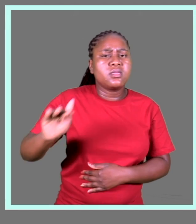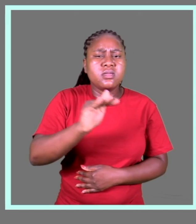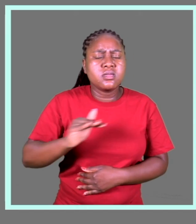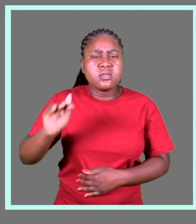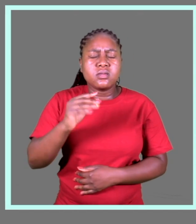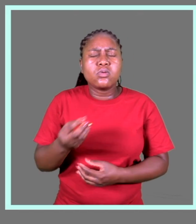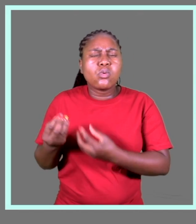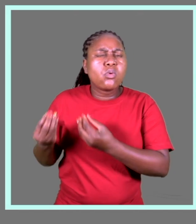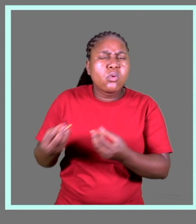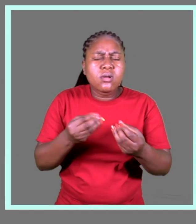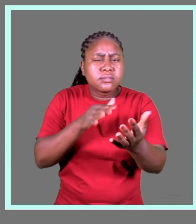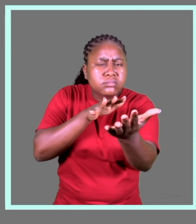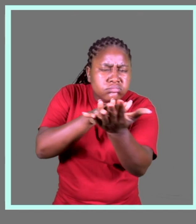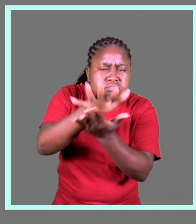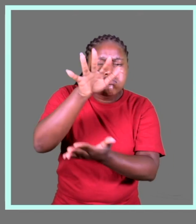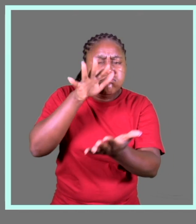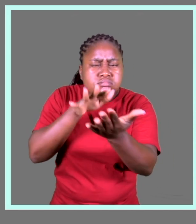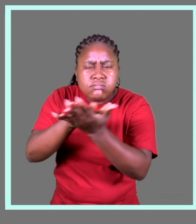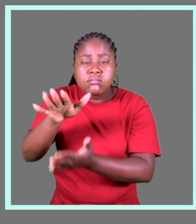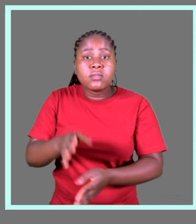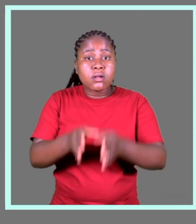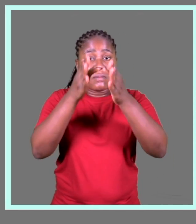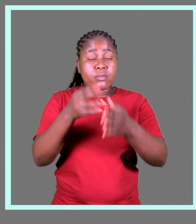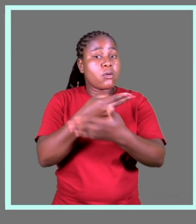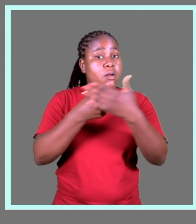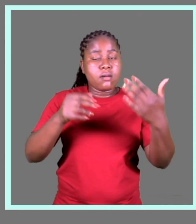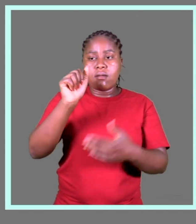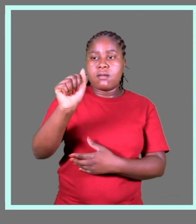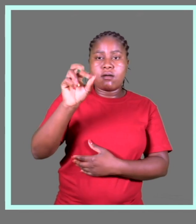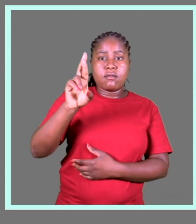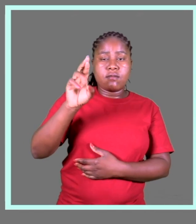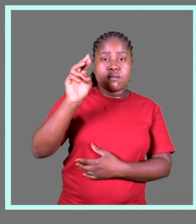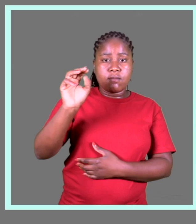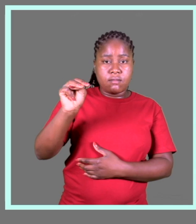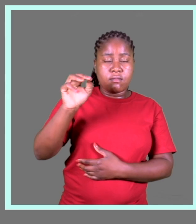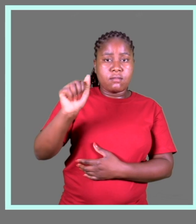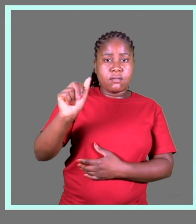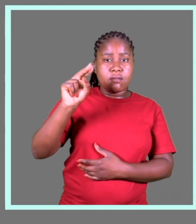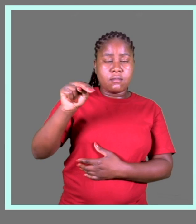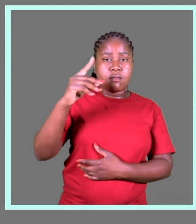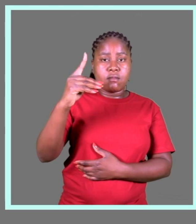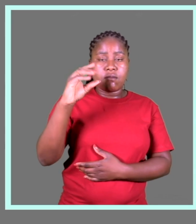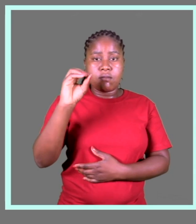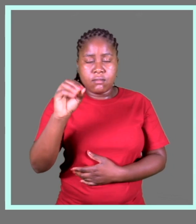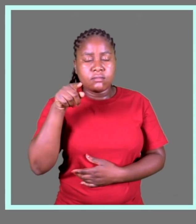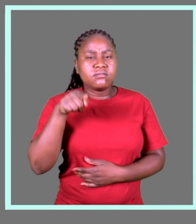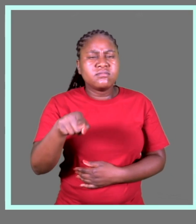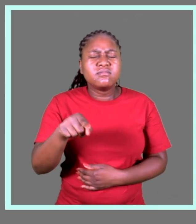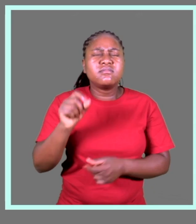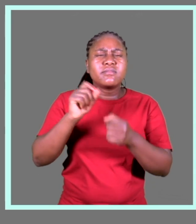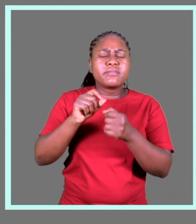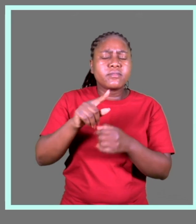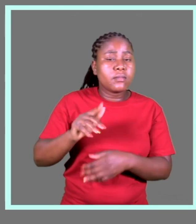O foco da resposta à pandemia é a comunidade, tal como explica Armando